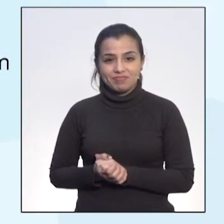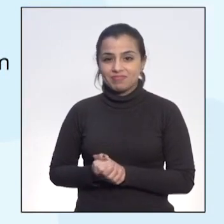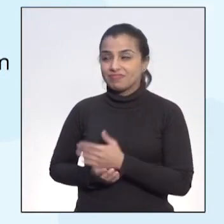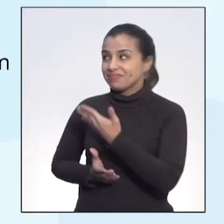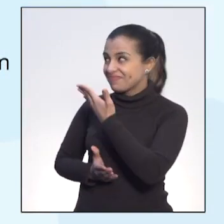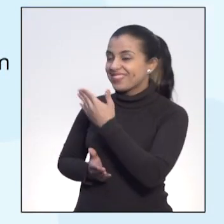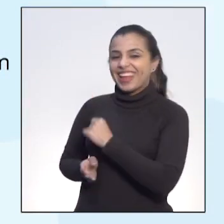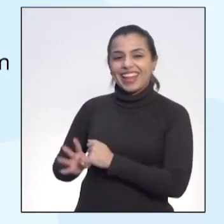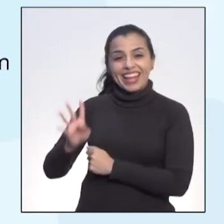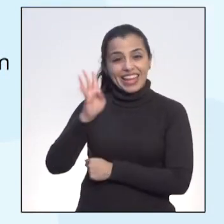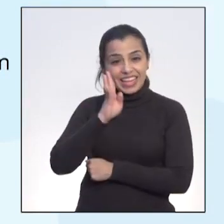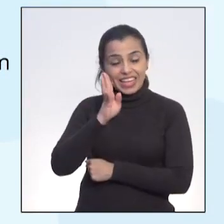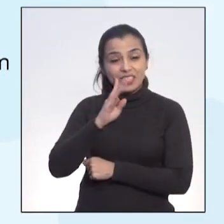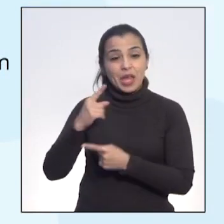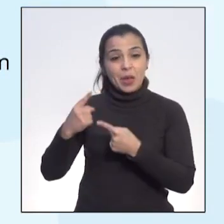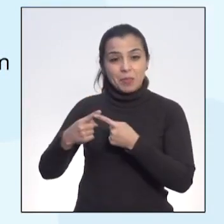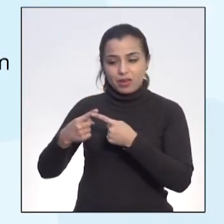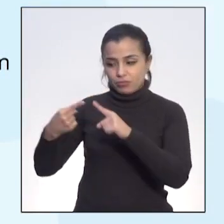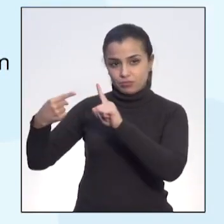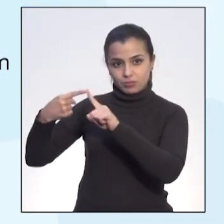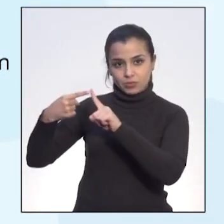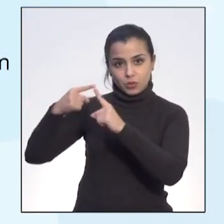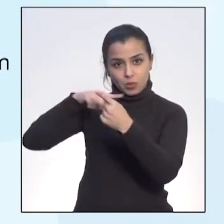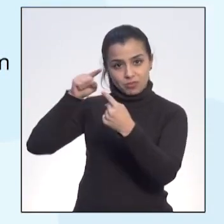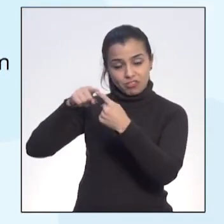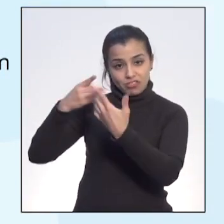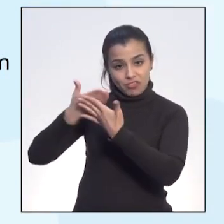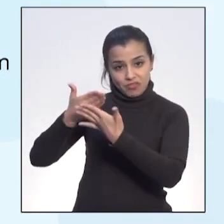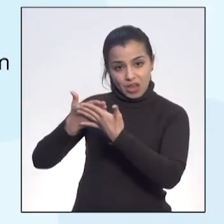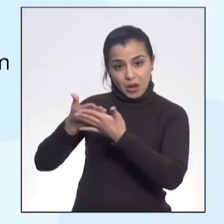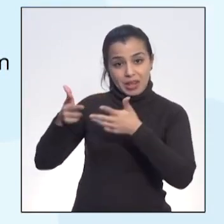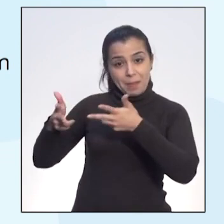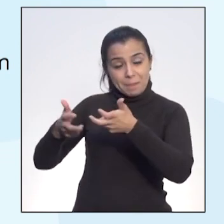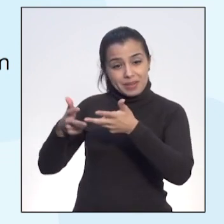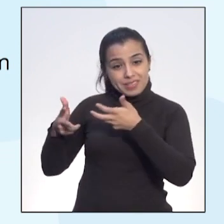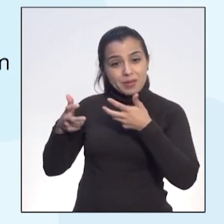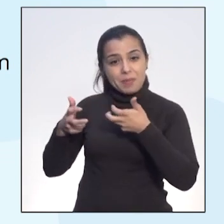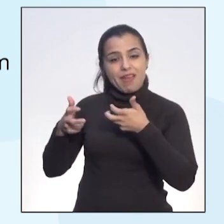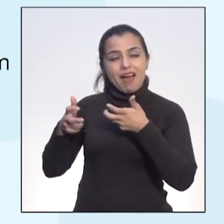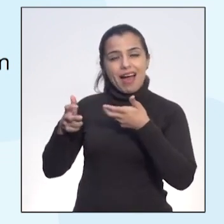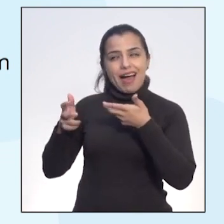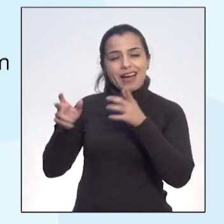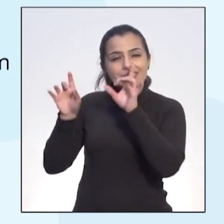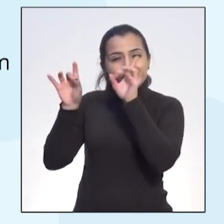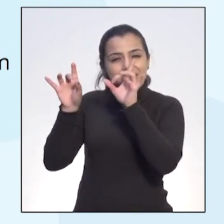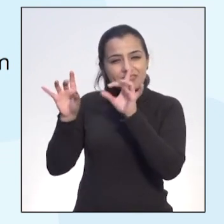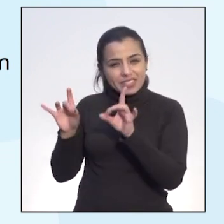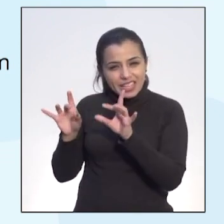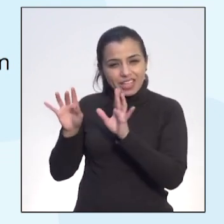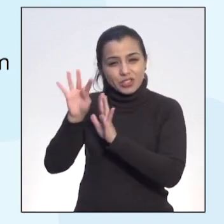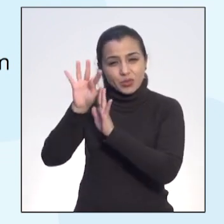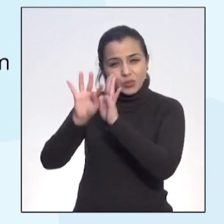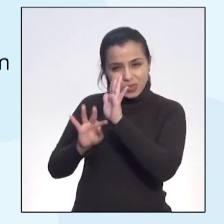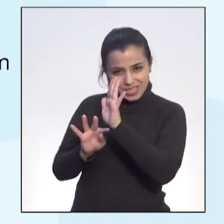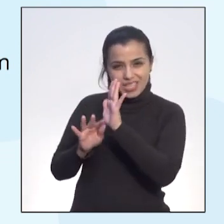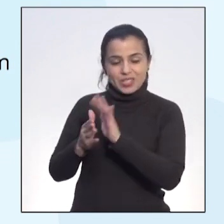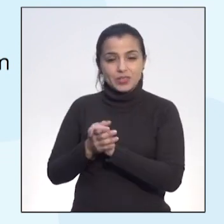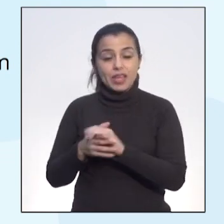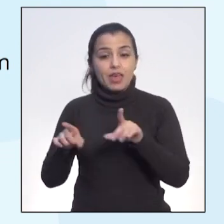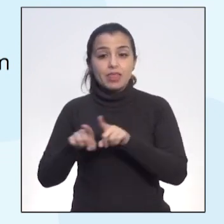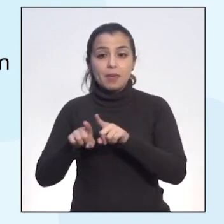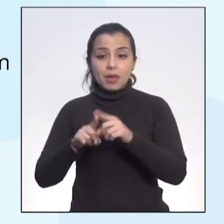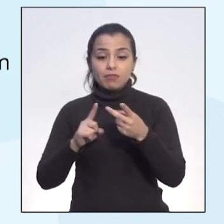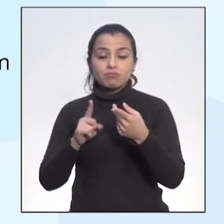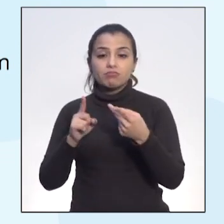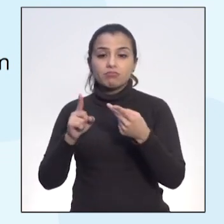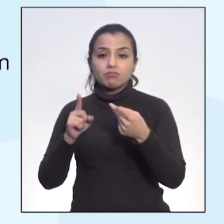especificidades do texto dissertativo. Resenha crítica, anotem isso, resenha crítica. Vamos falar basicamente sobre